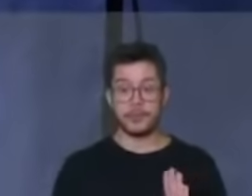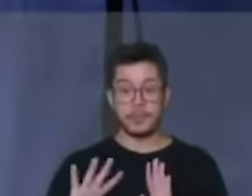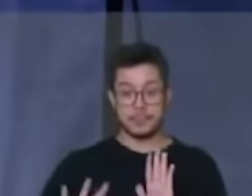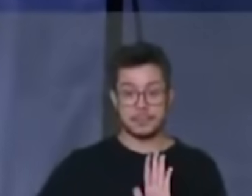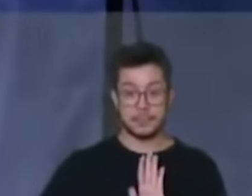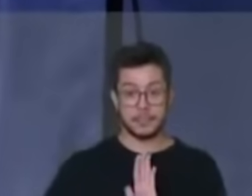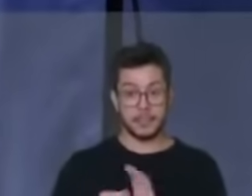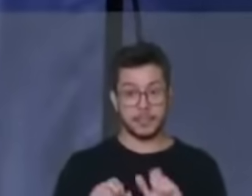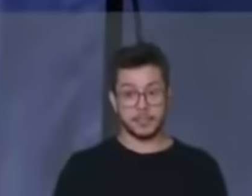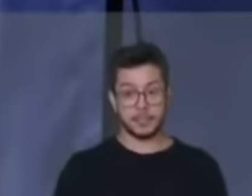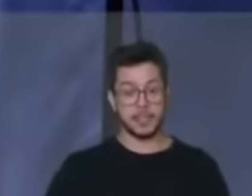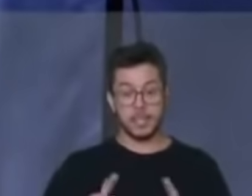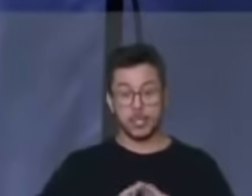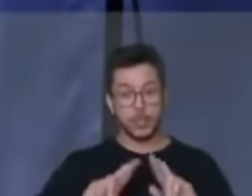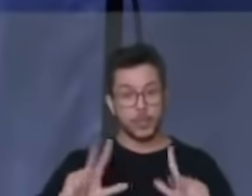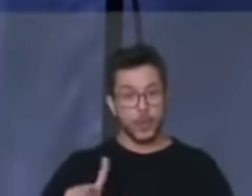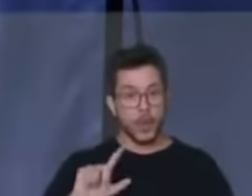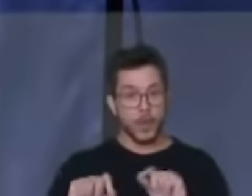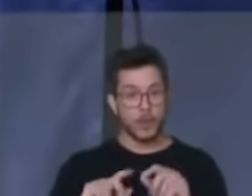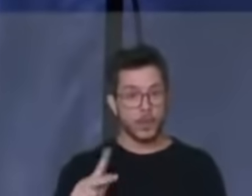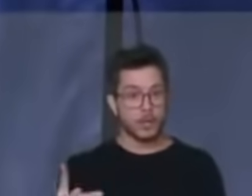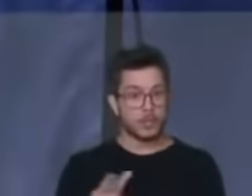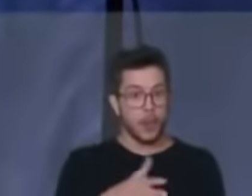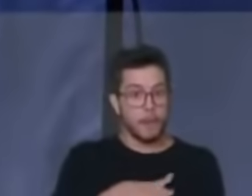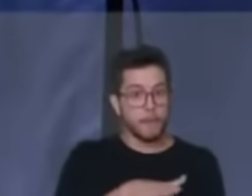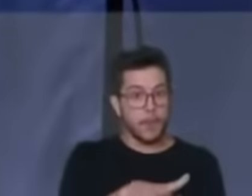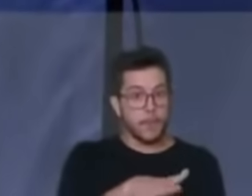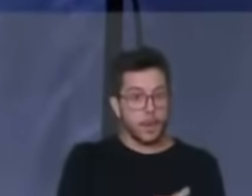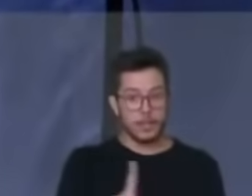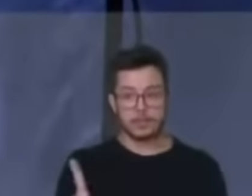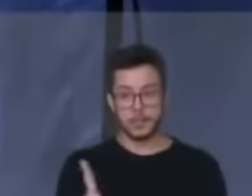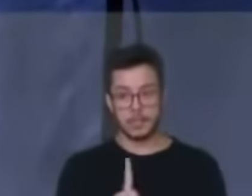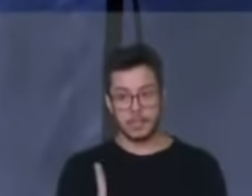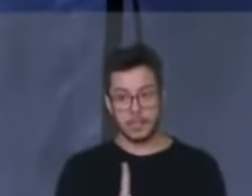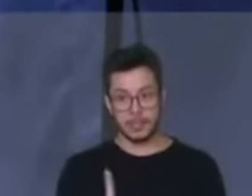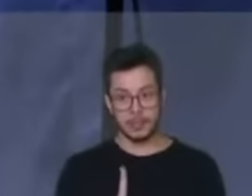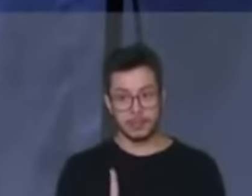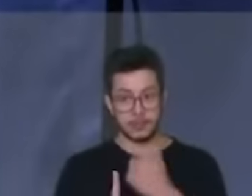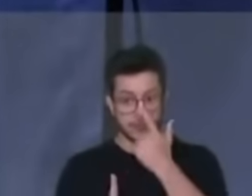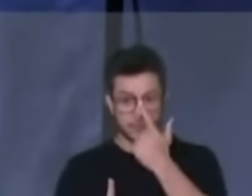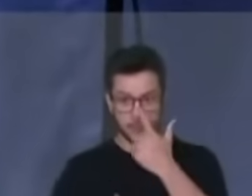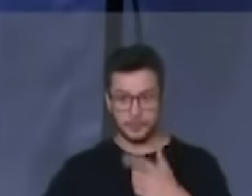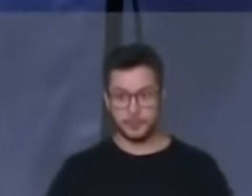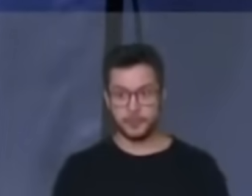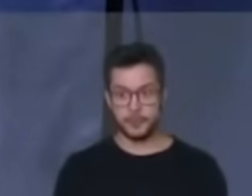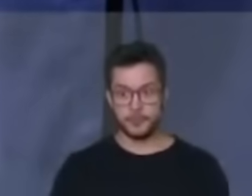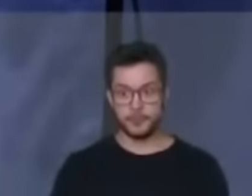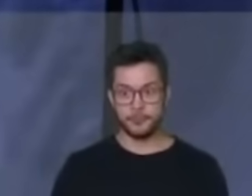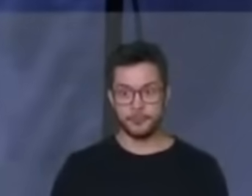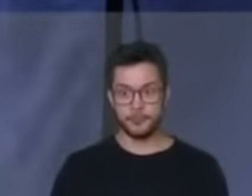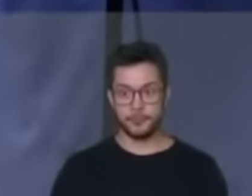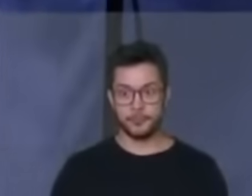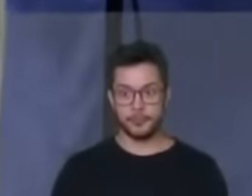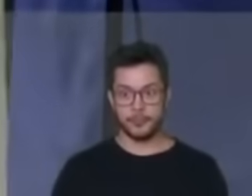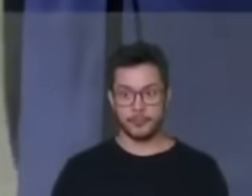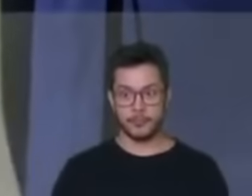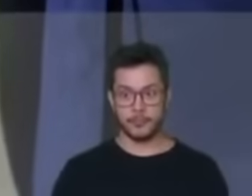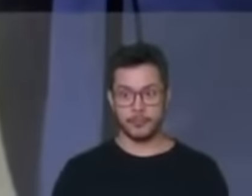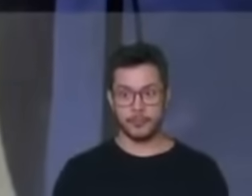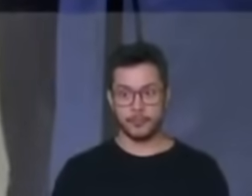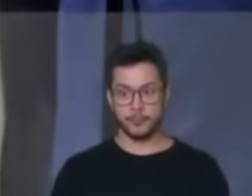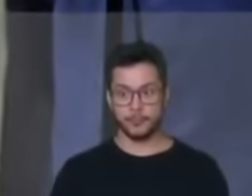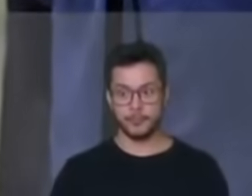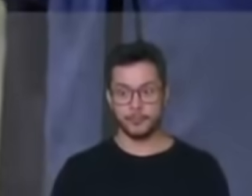não aquilo que foi publicado como lei e está para ser sancionado, ou agora foi ao Senado Federal, melhor